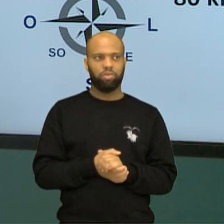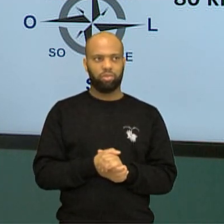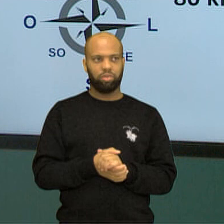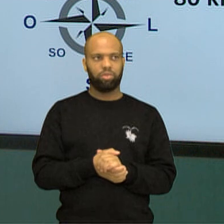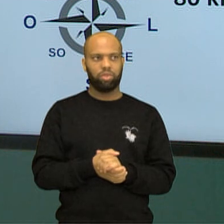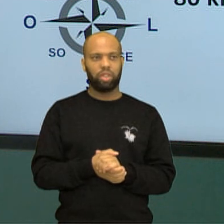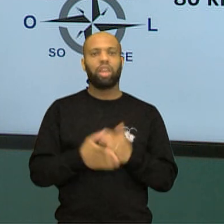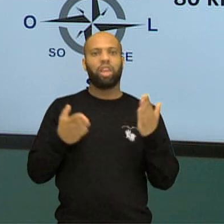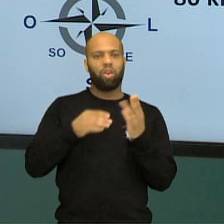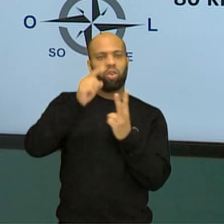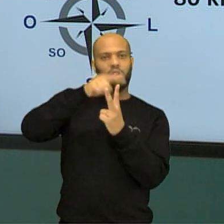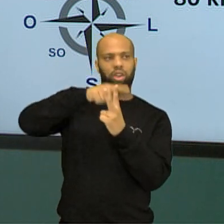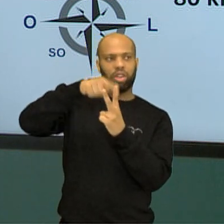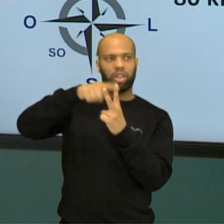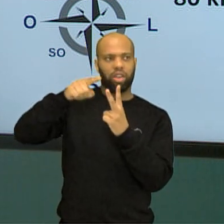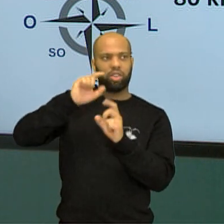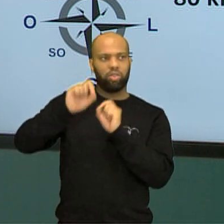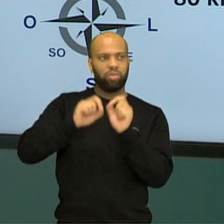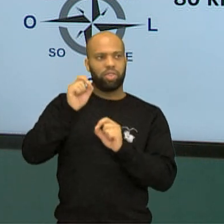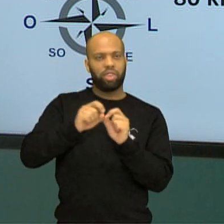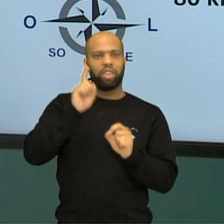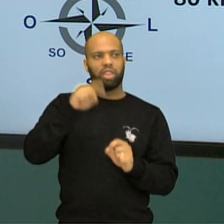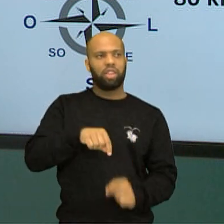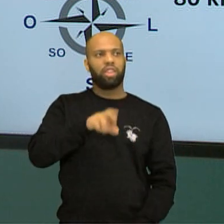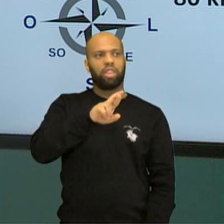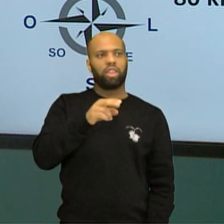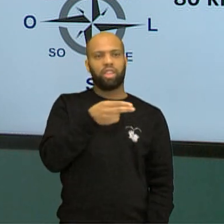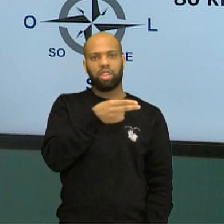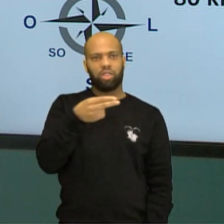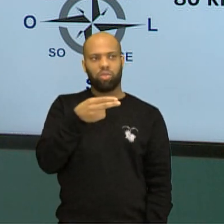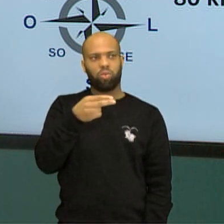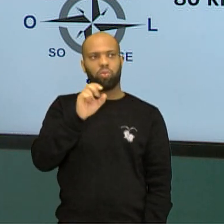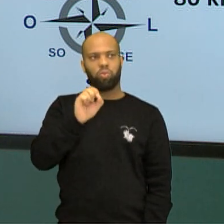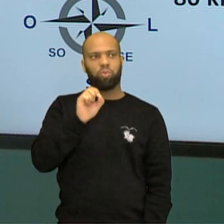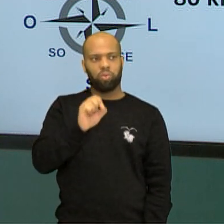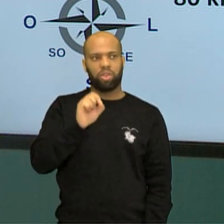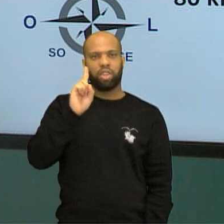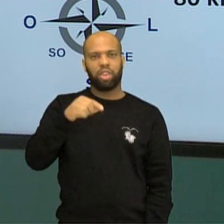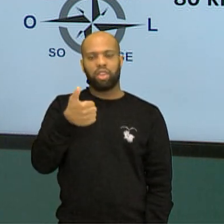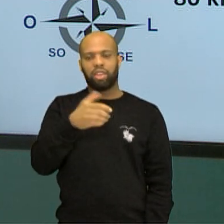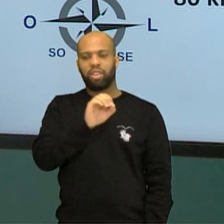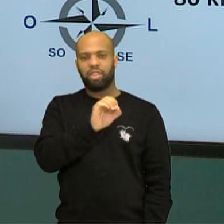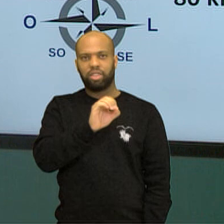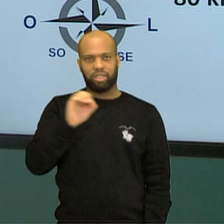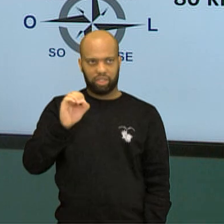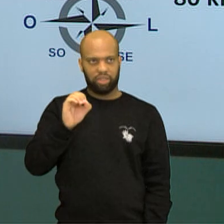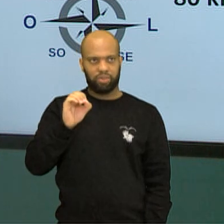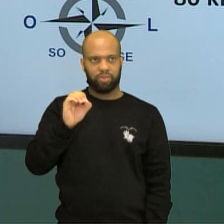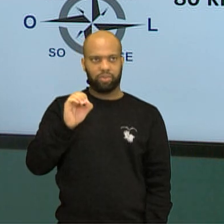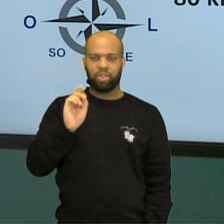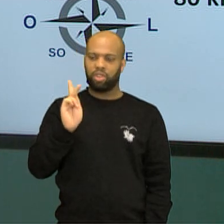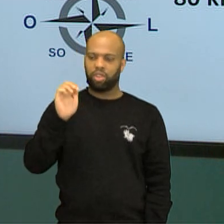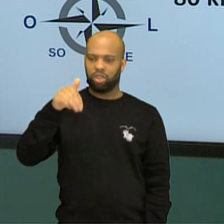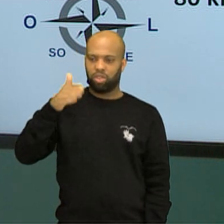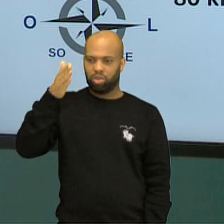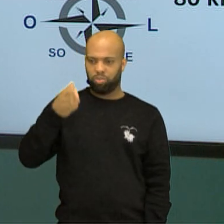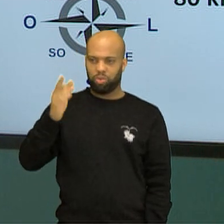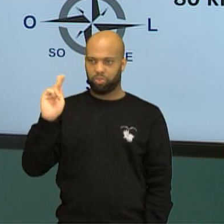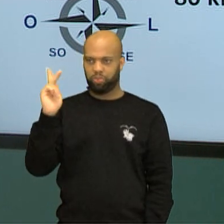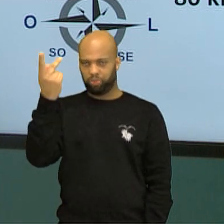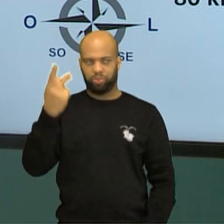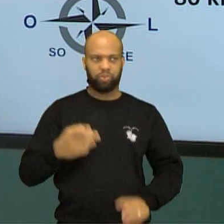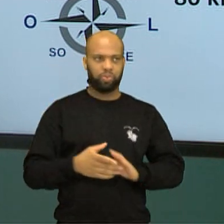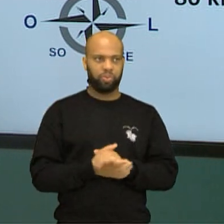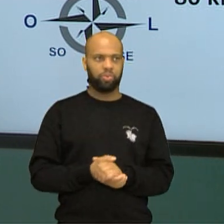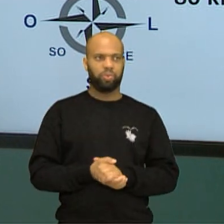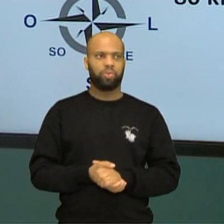Vou tirar já a raiz desse cara e, consequentemente, eu acho o valor de 100 km por